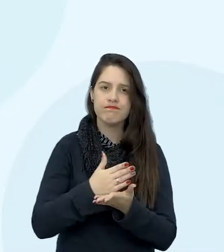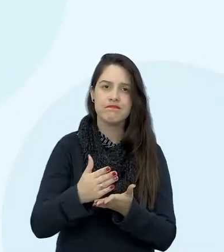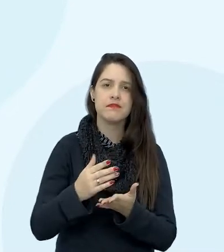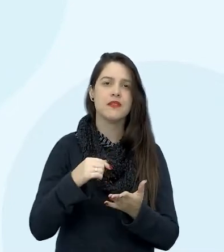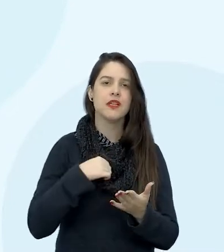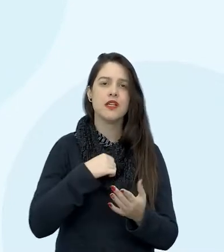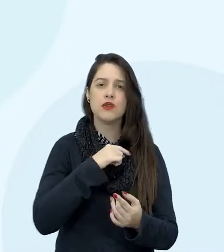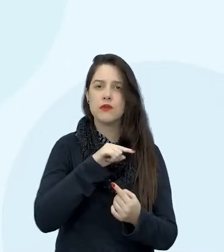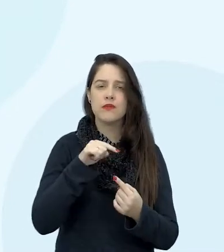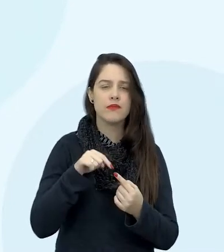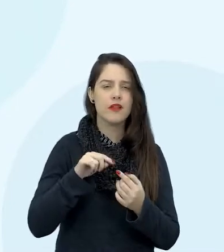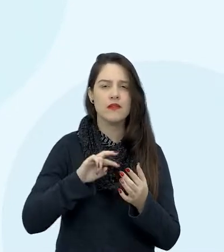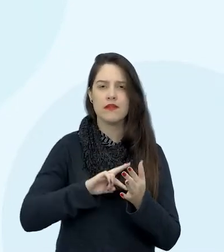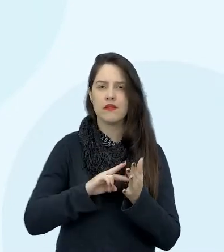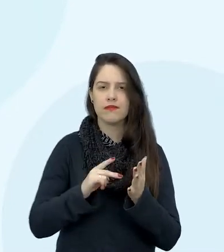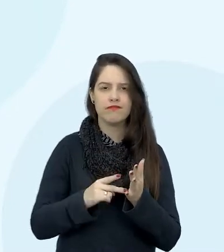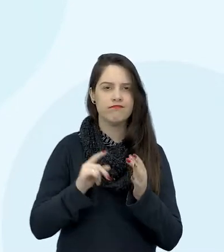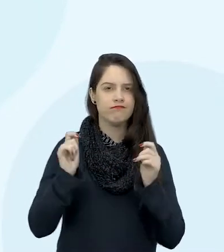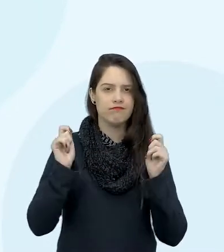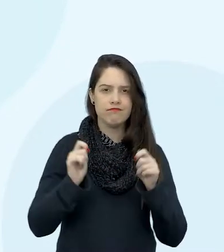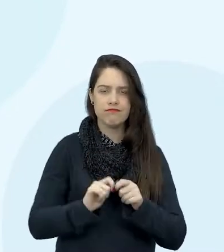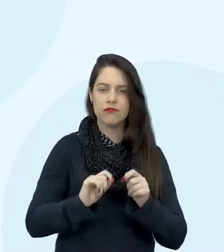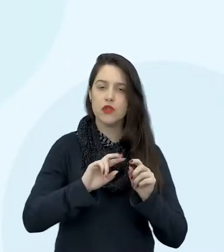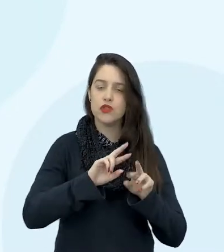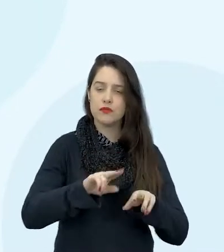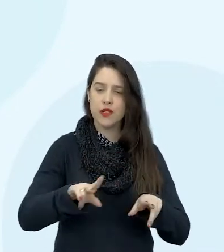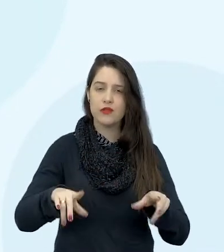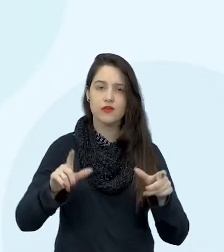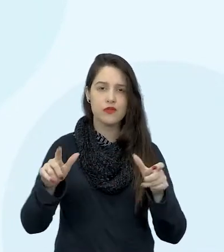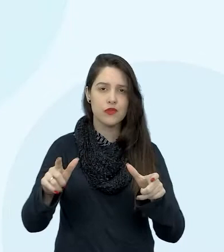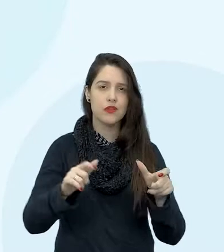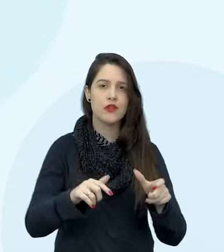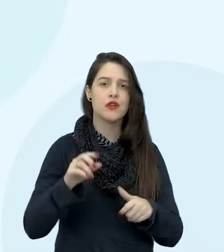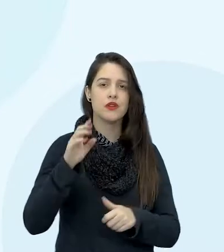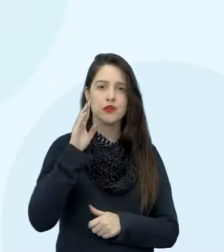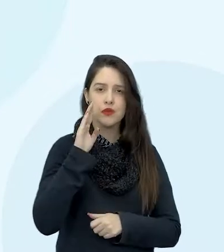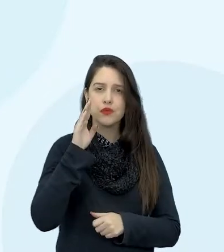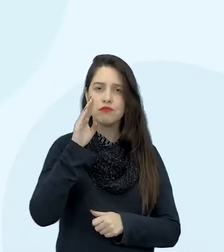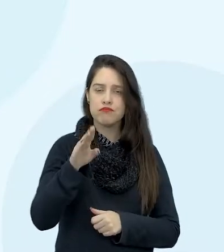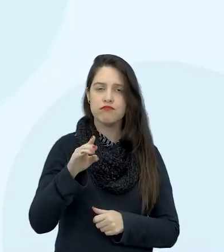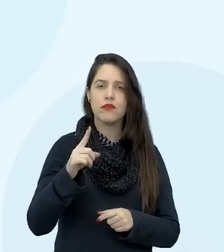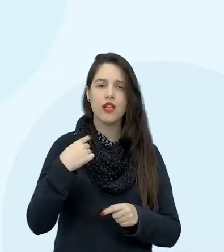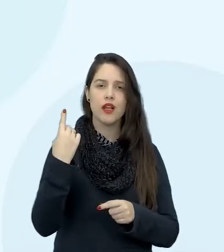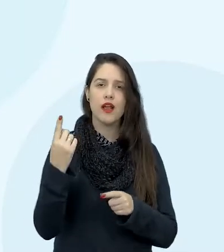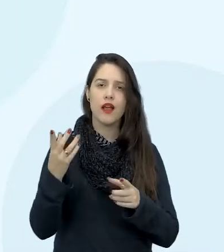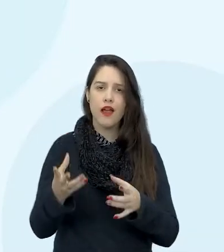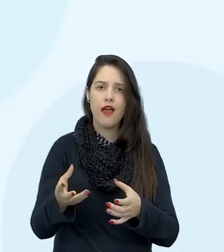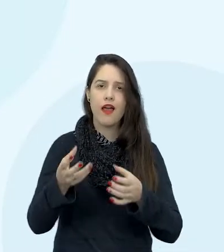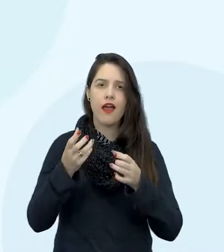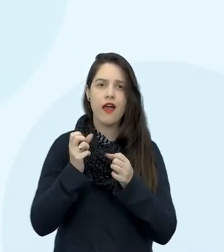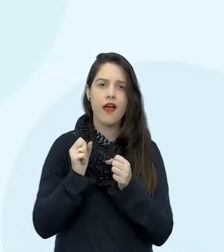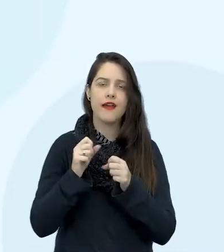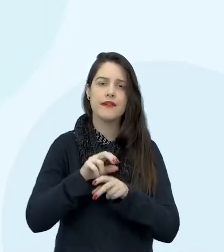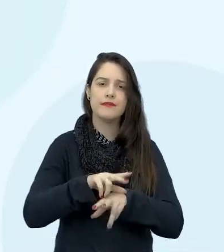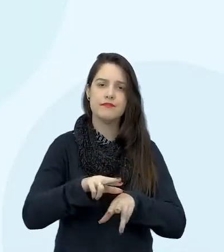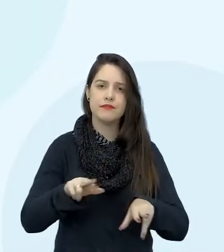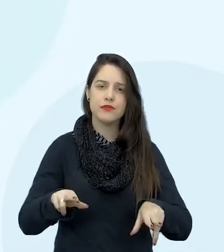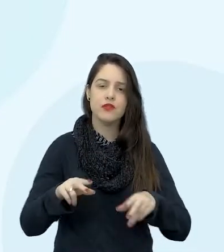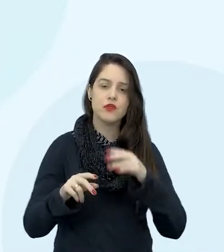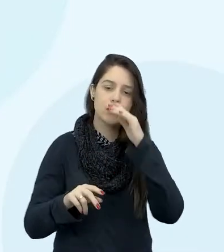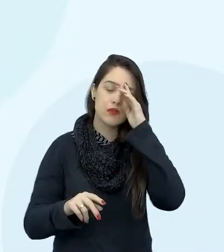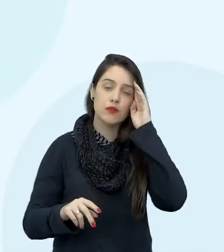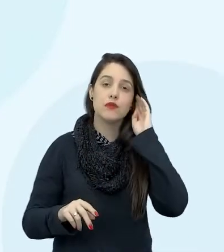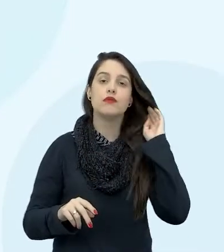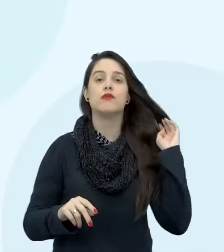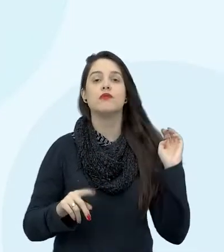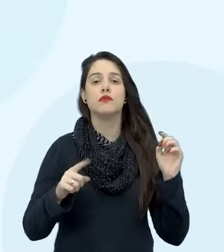não significa que a gente também não receba povos de diversos outros lugares. Inclusive, a gente recebeu e recebe um número muito expressivo hoje